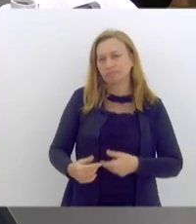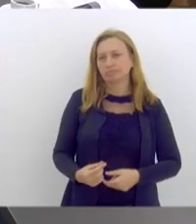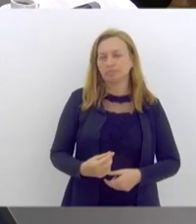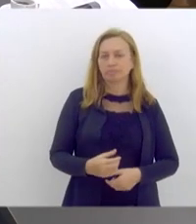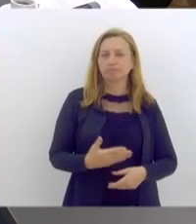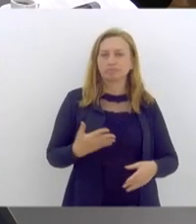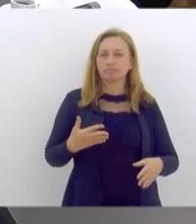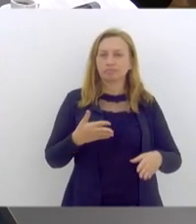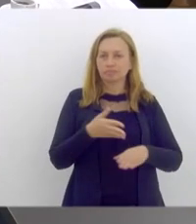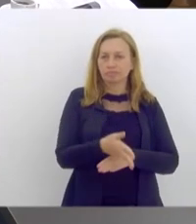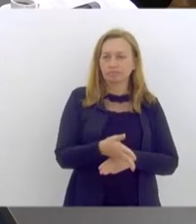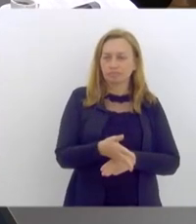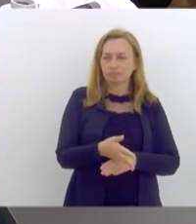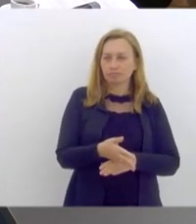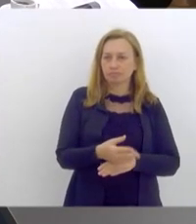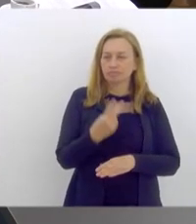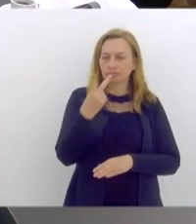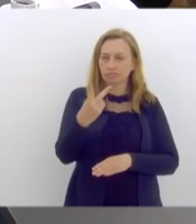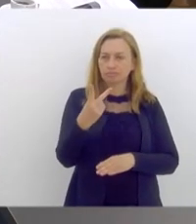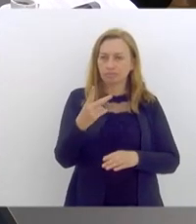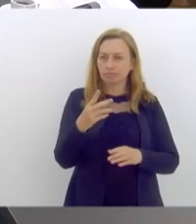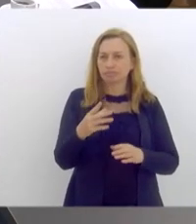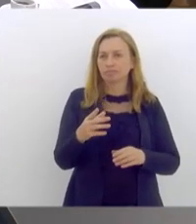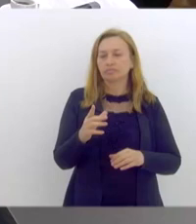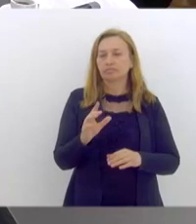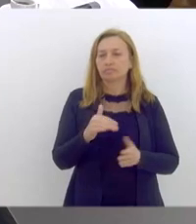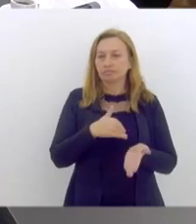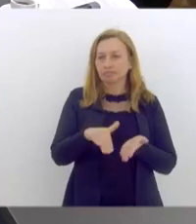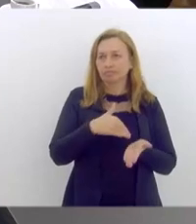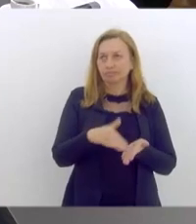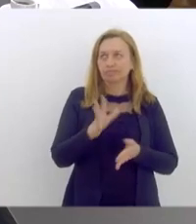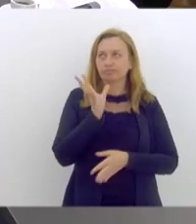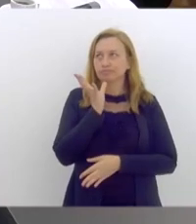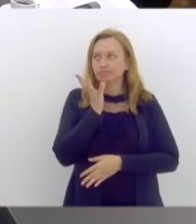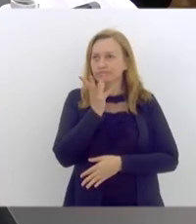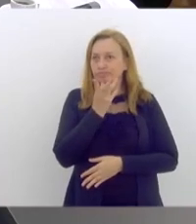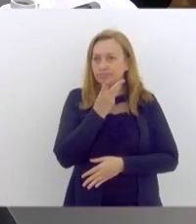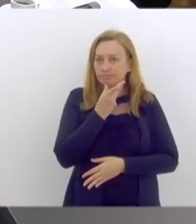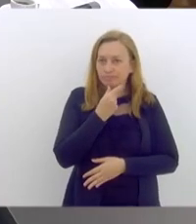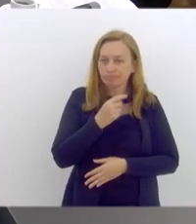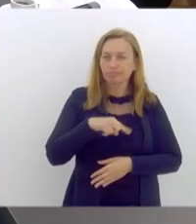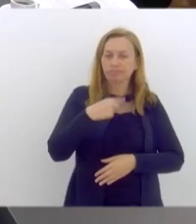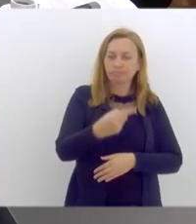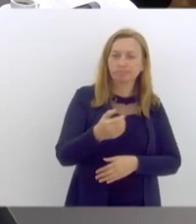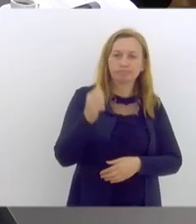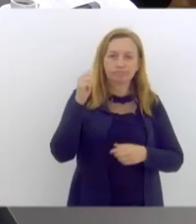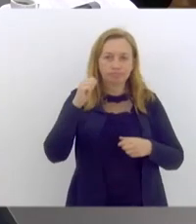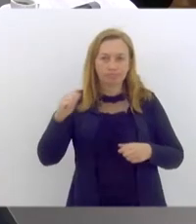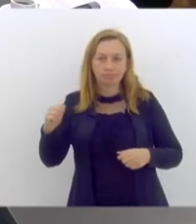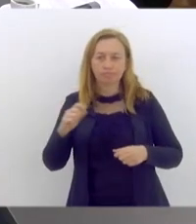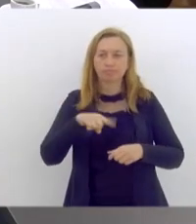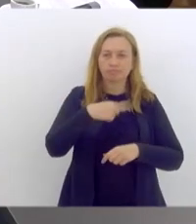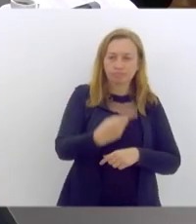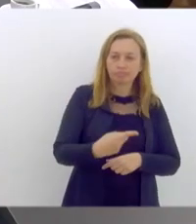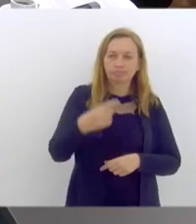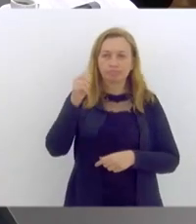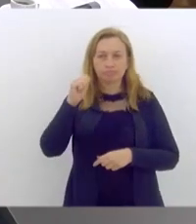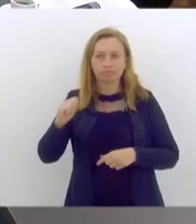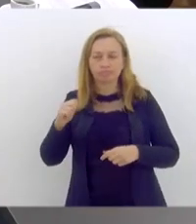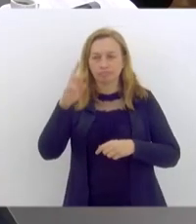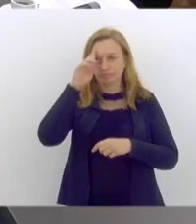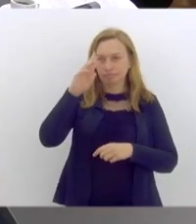secretarias isso vai demandar tempo burocracia vai passar Pelo assessor depois pegou acessou o chefe até